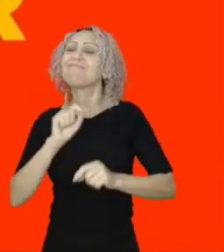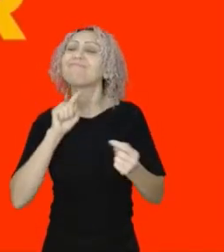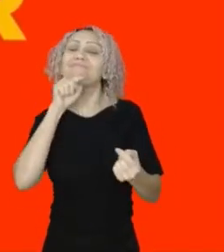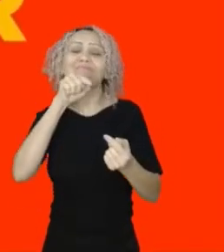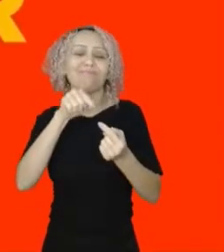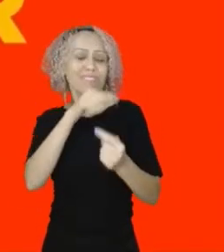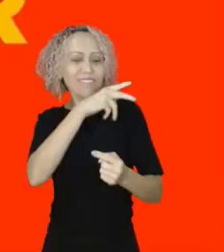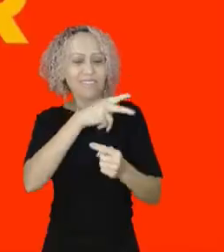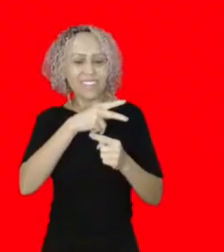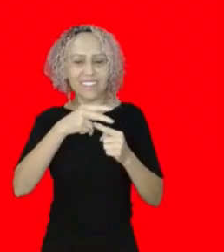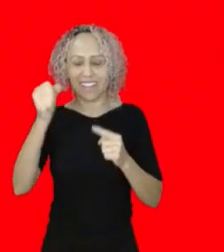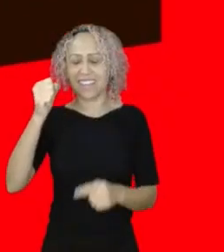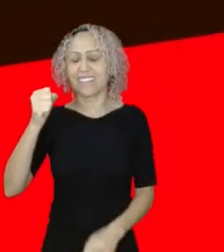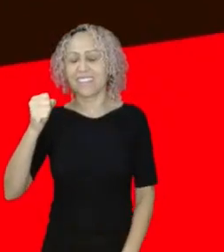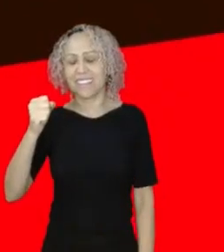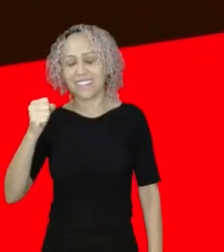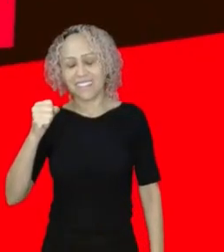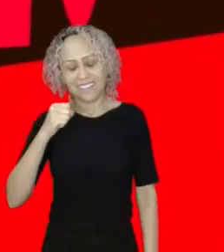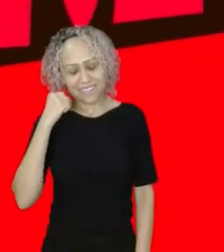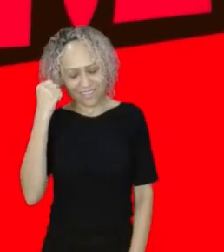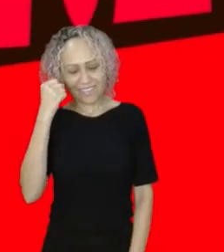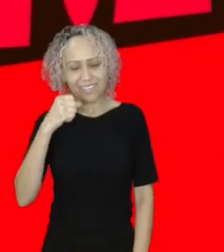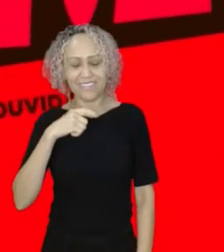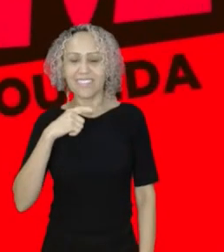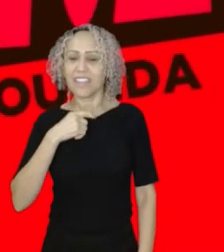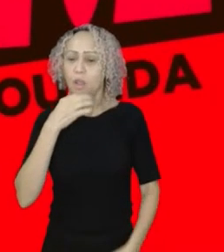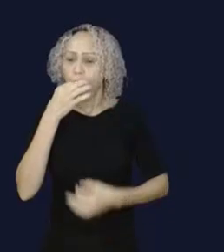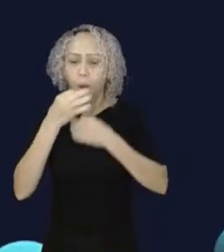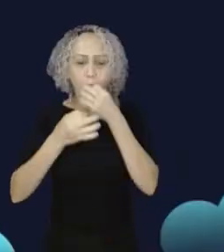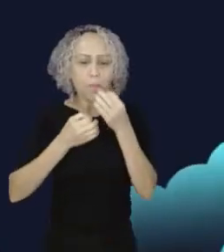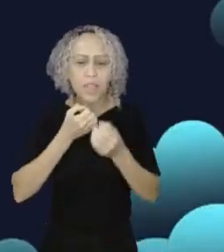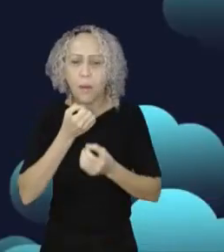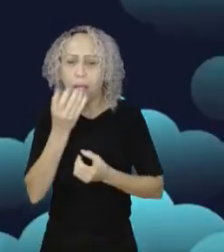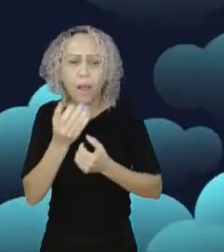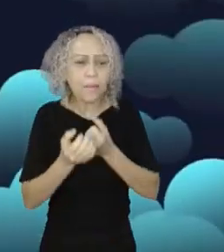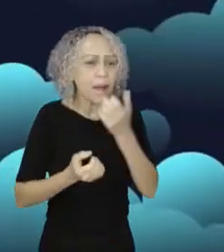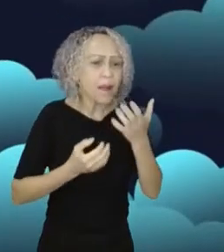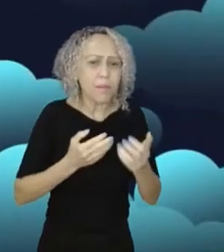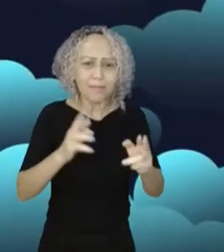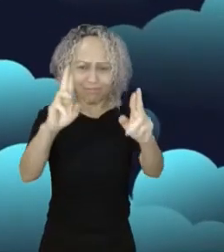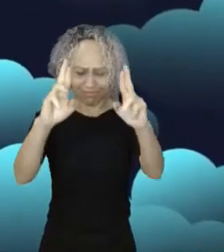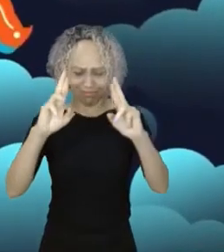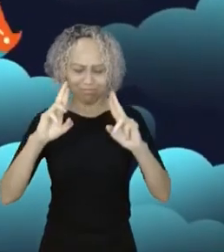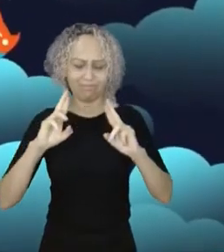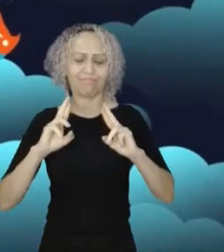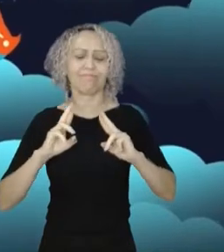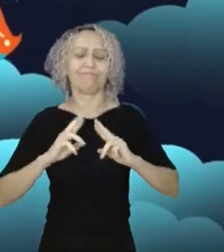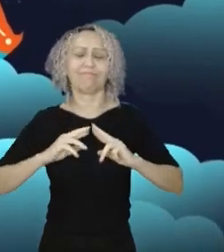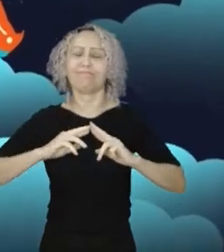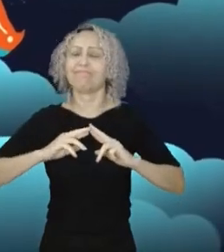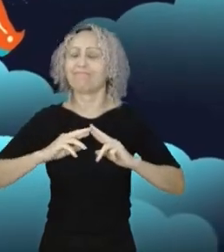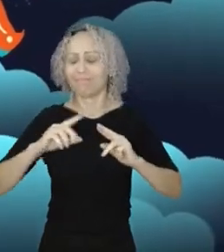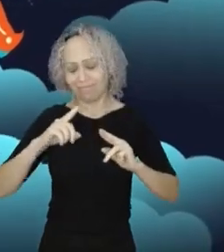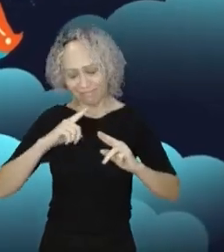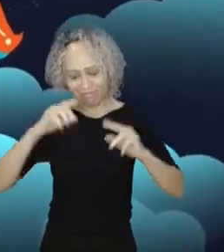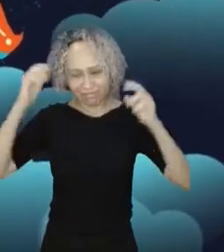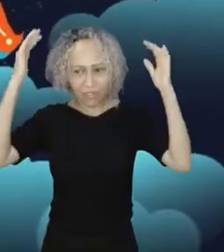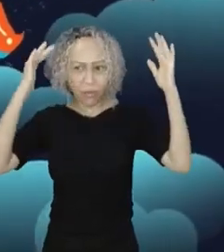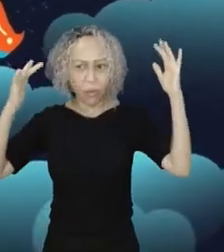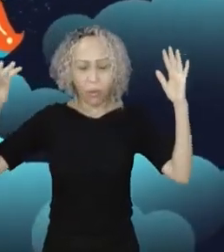batalhando pra vencer. Tenho voz pra ser ouvida, tenho sonhos pra